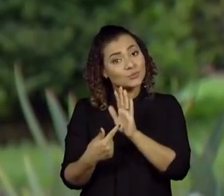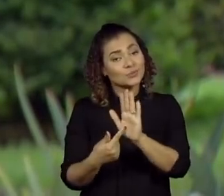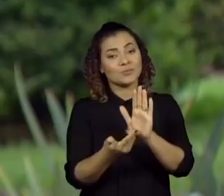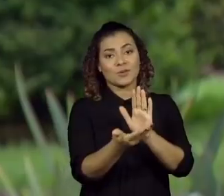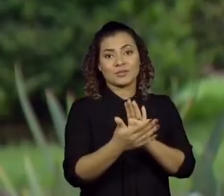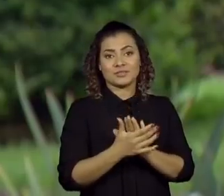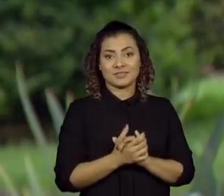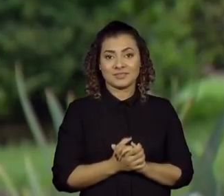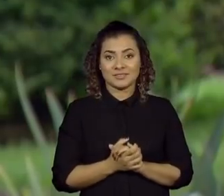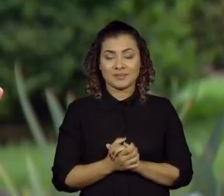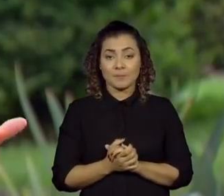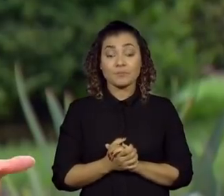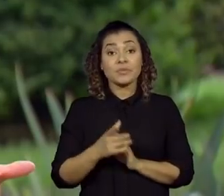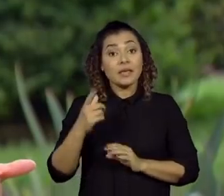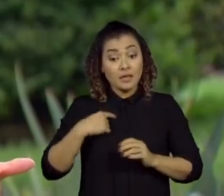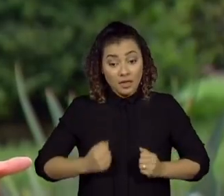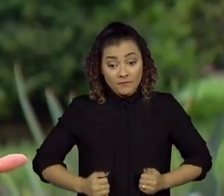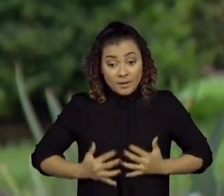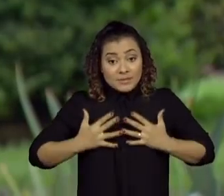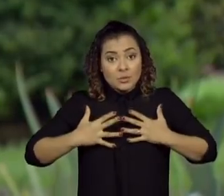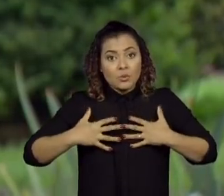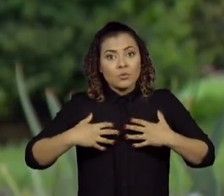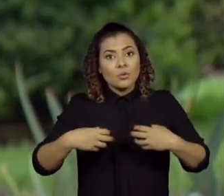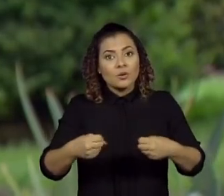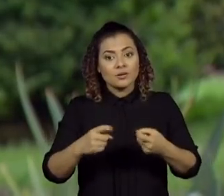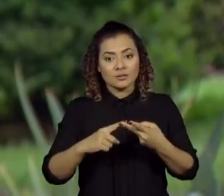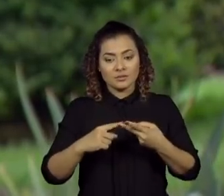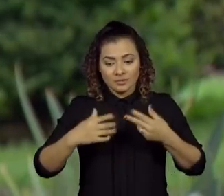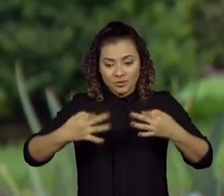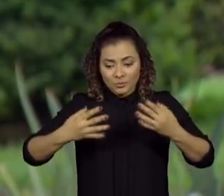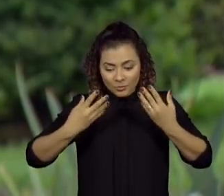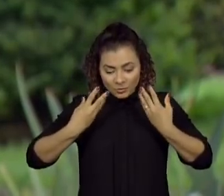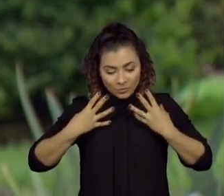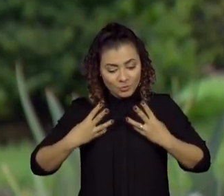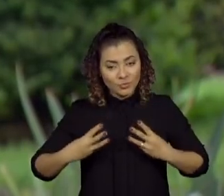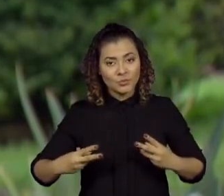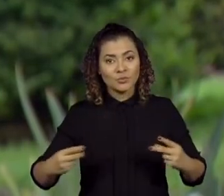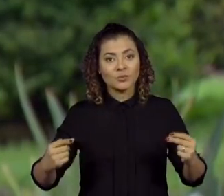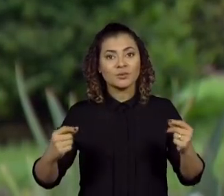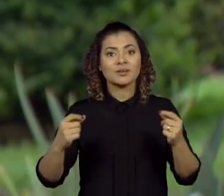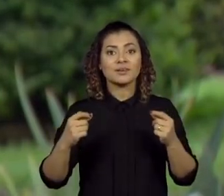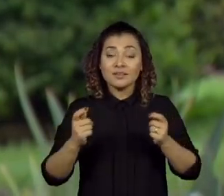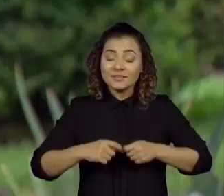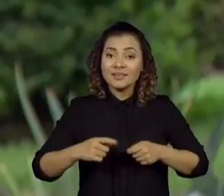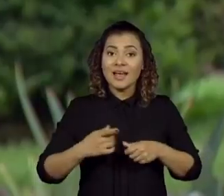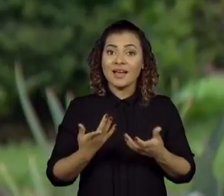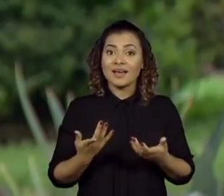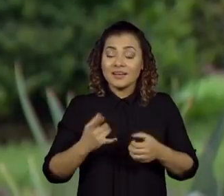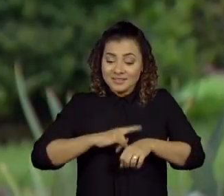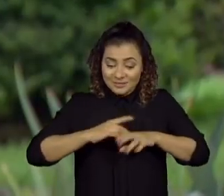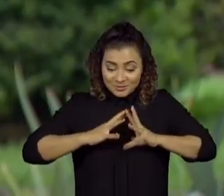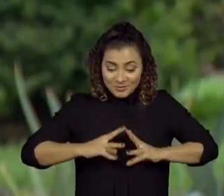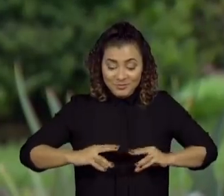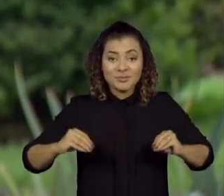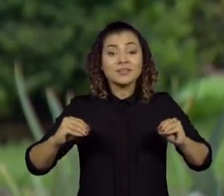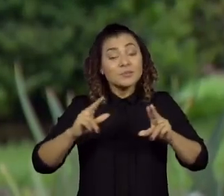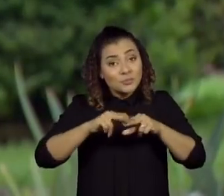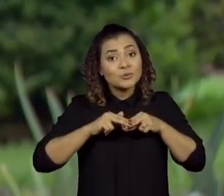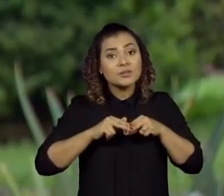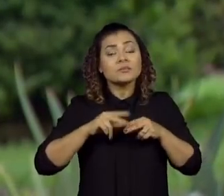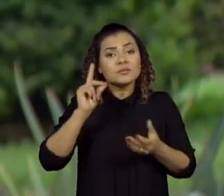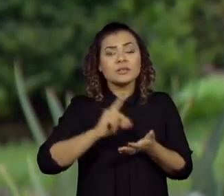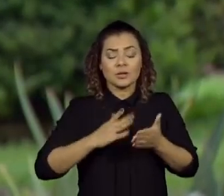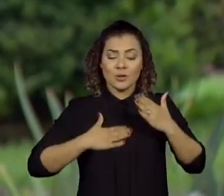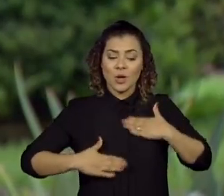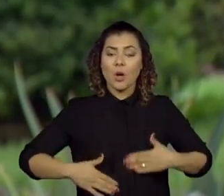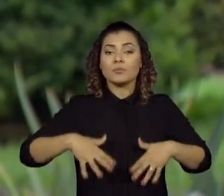Elas têm ações anti-inflamatória, analgésica e antioxidante. Atuam sobre vários sistemas corporais,